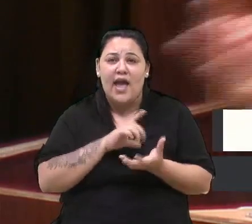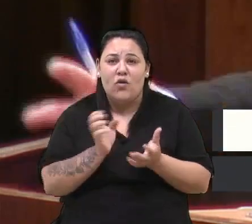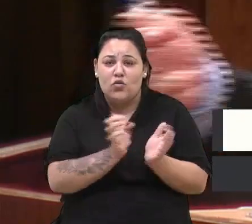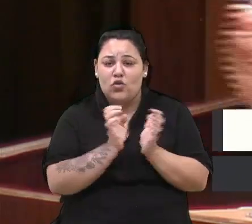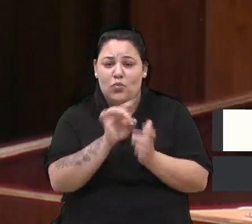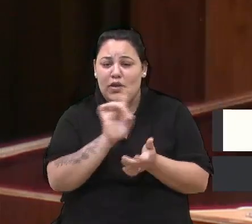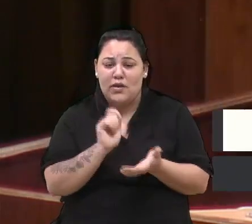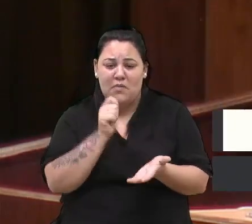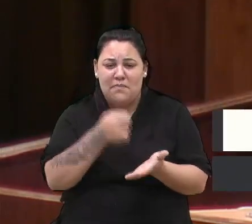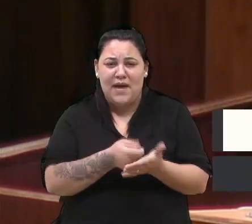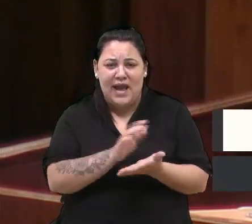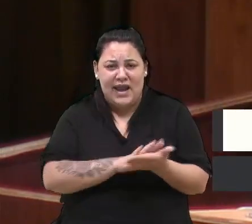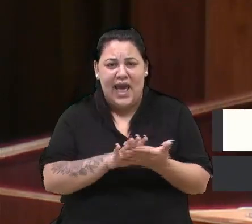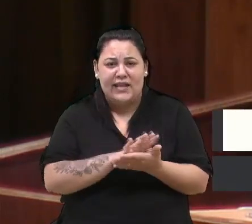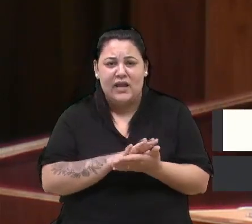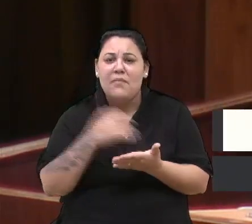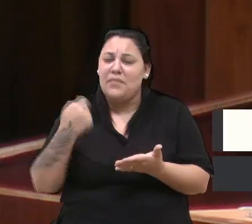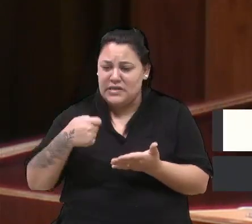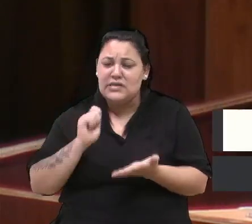que contribuir.